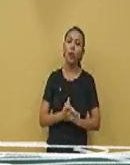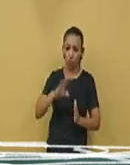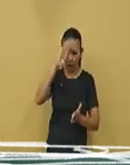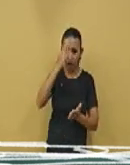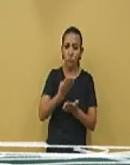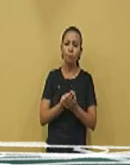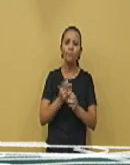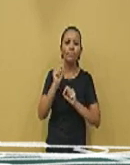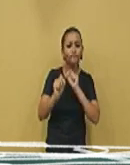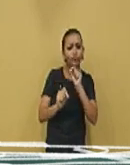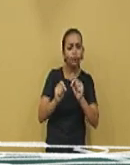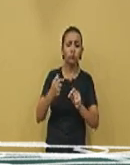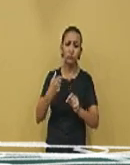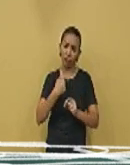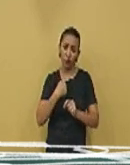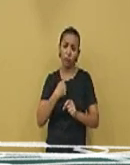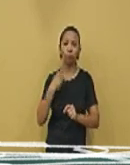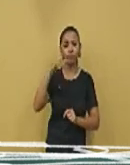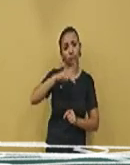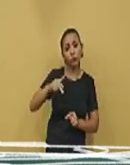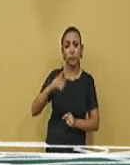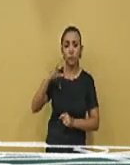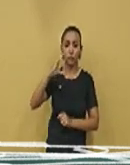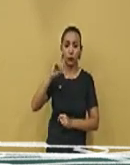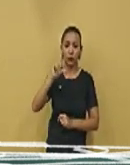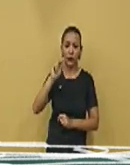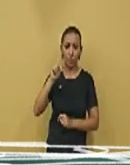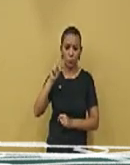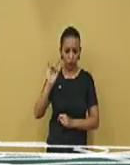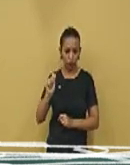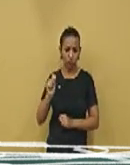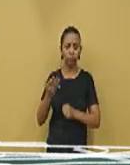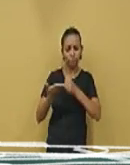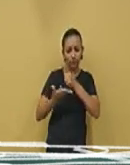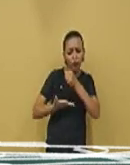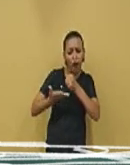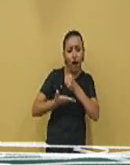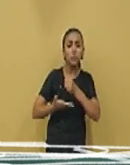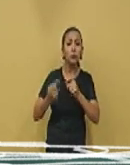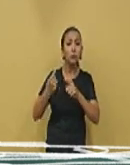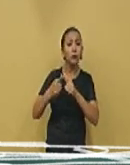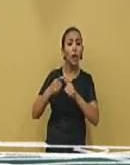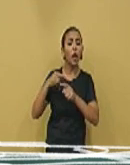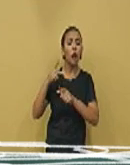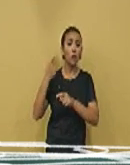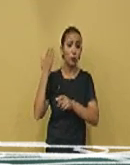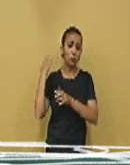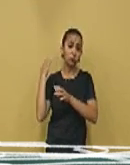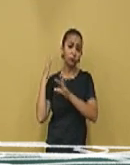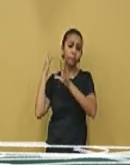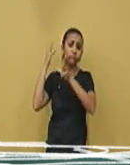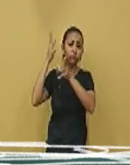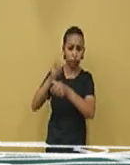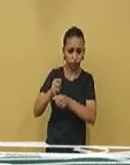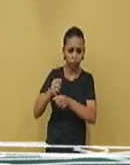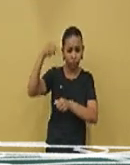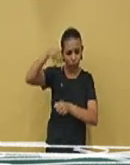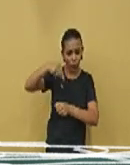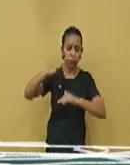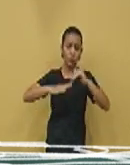que, tanto eu quanto a professora Cláudia, estamos respaldados por nossa trajetória profissional para assumir com